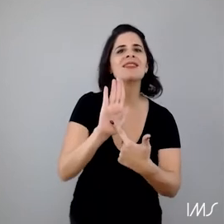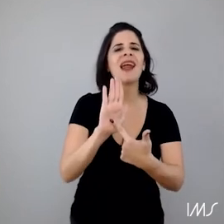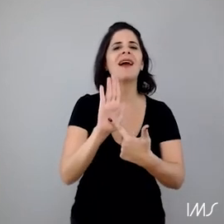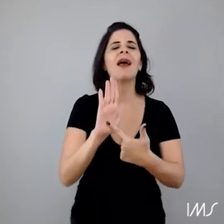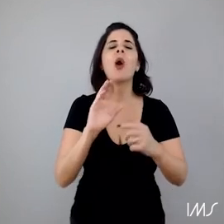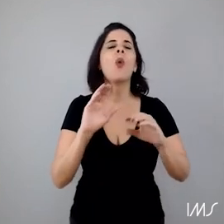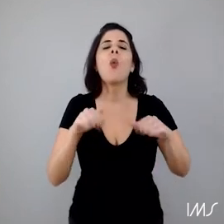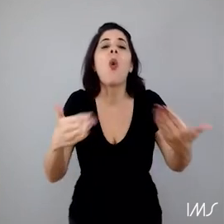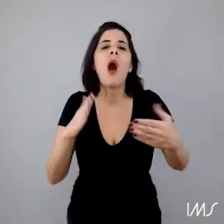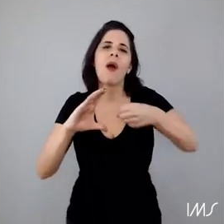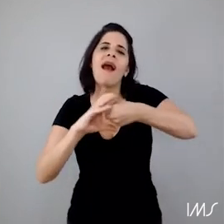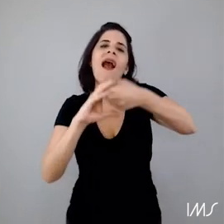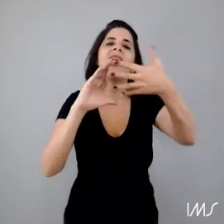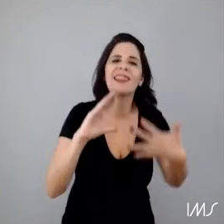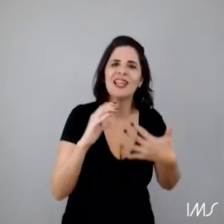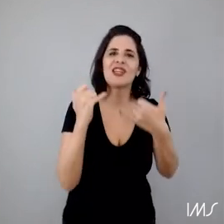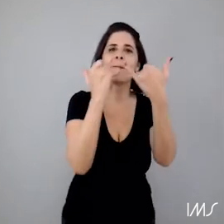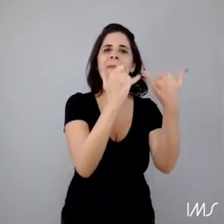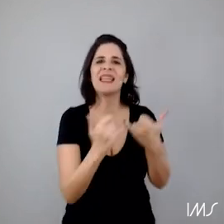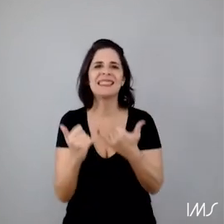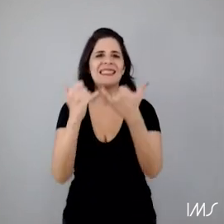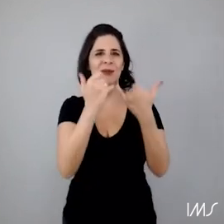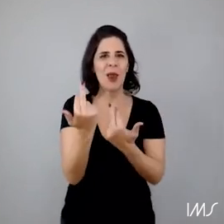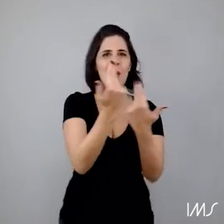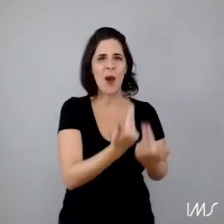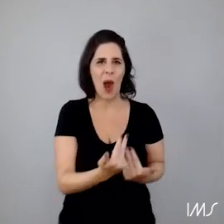colonial, do ponto de vista cultural, em que